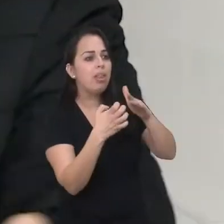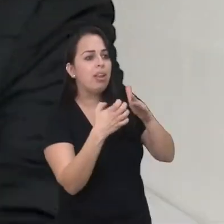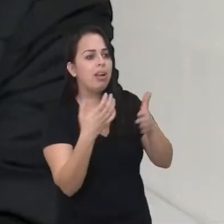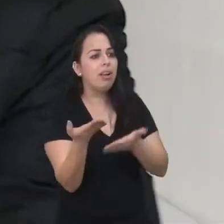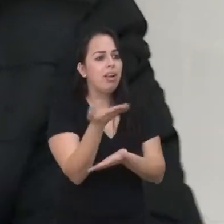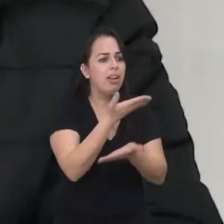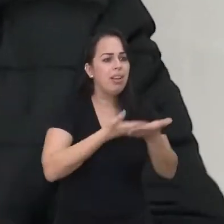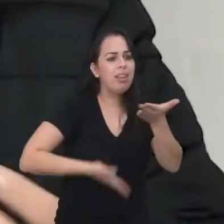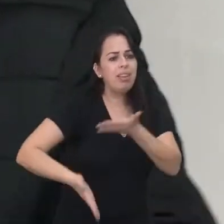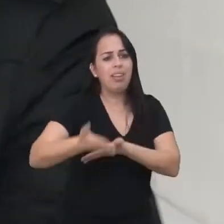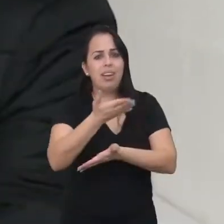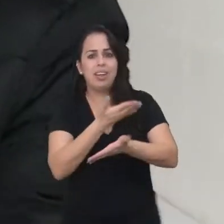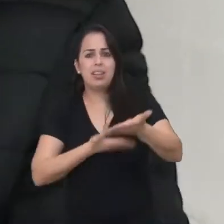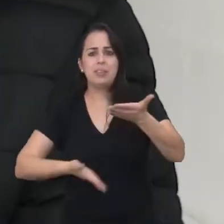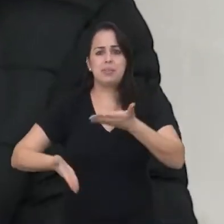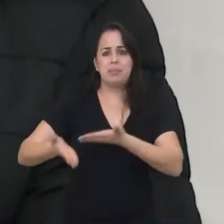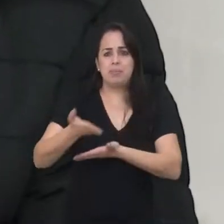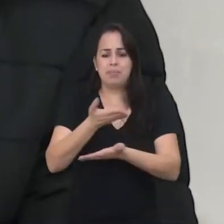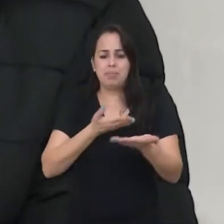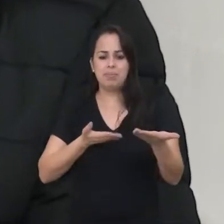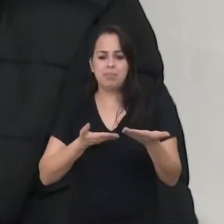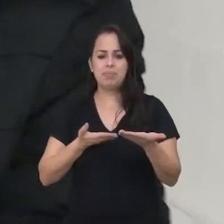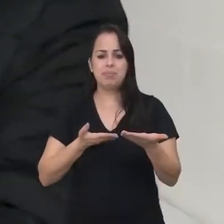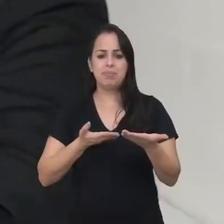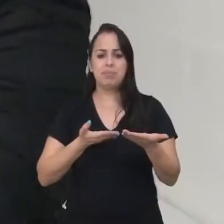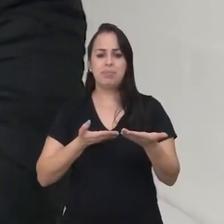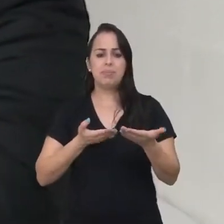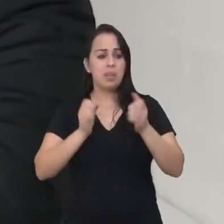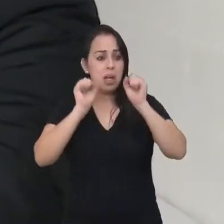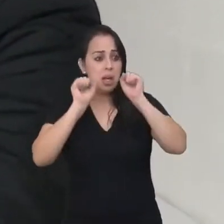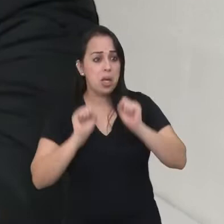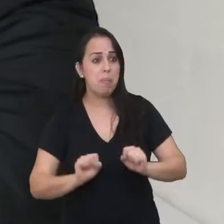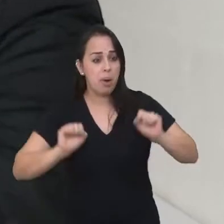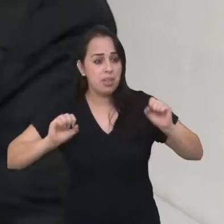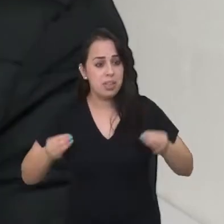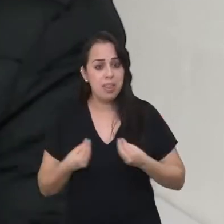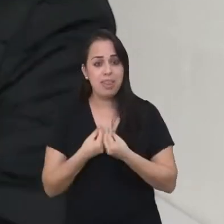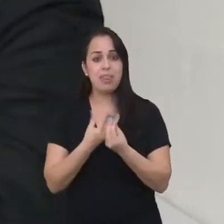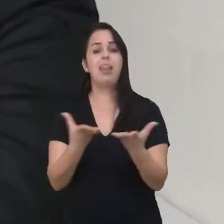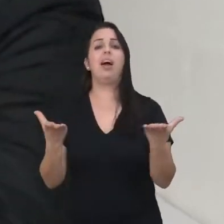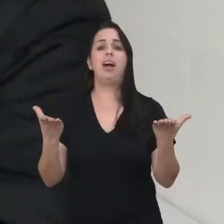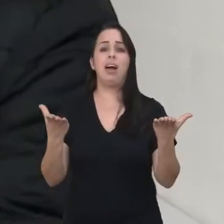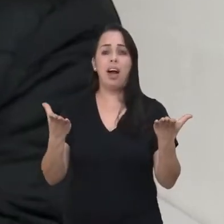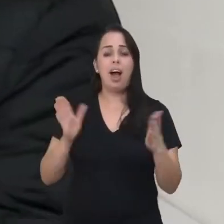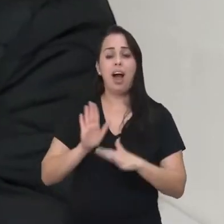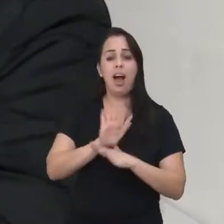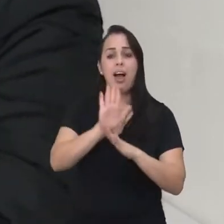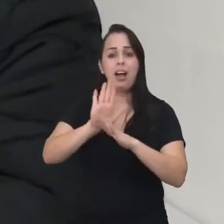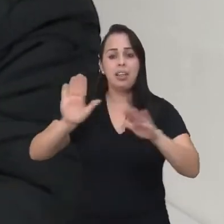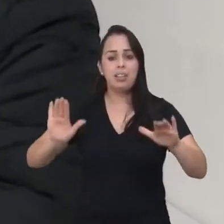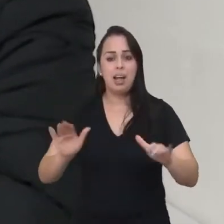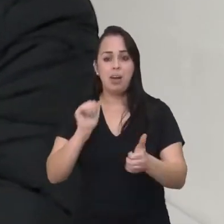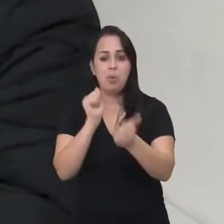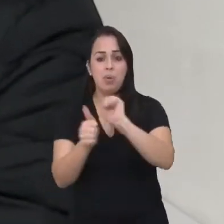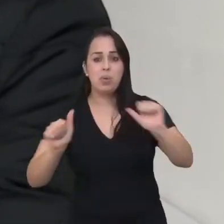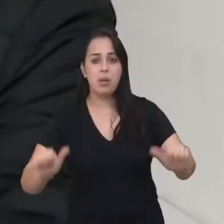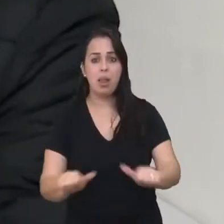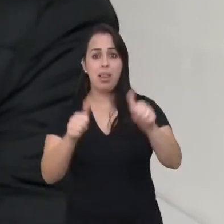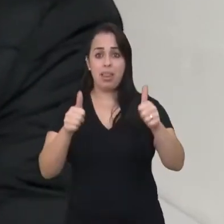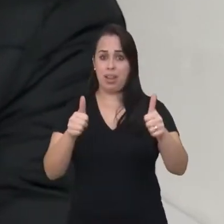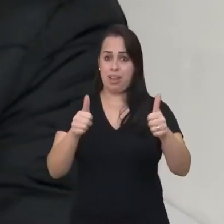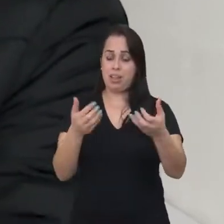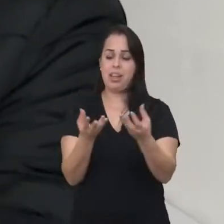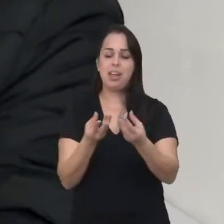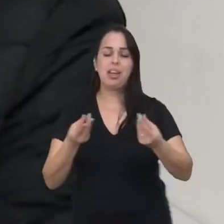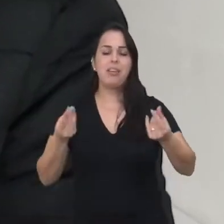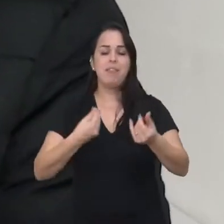do meio da socialização do esporte e que possam contribuir à melhoria do esporte